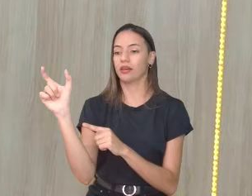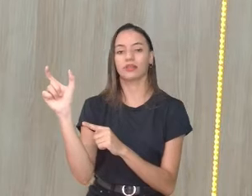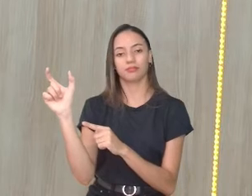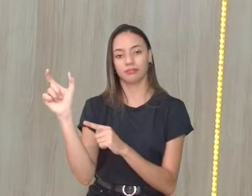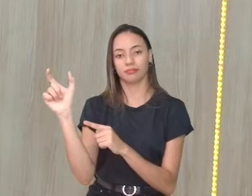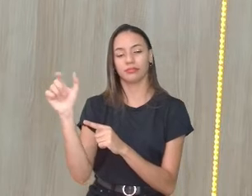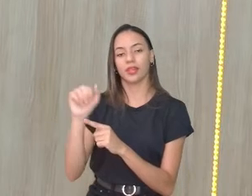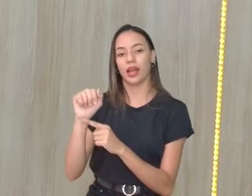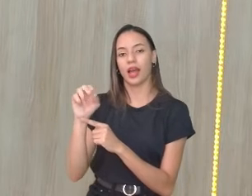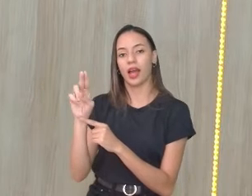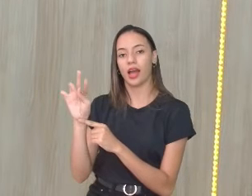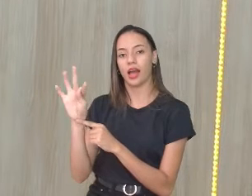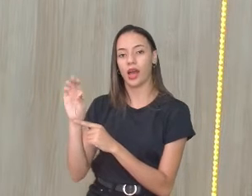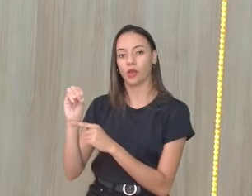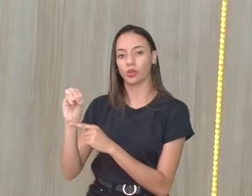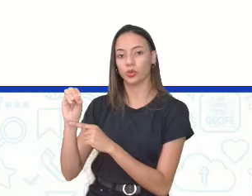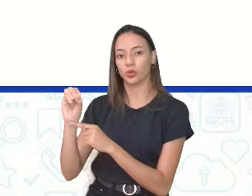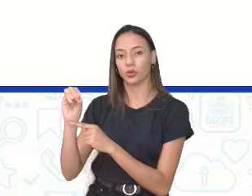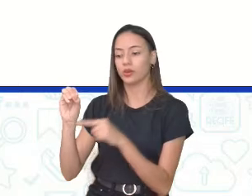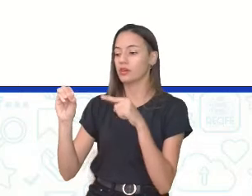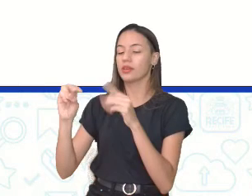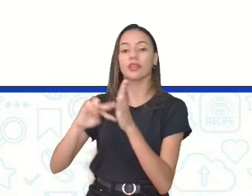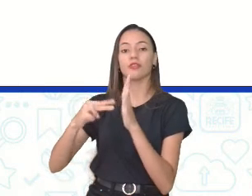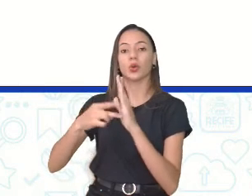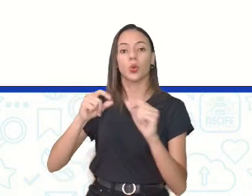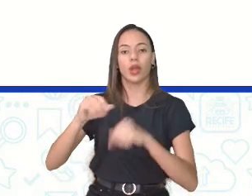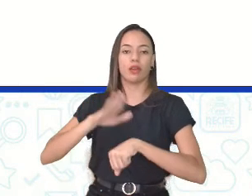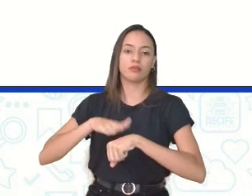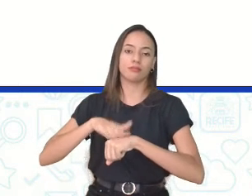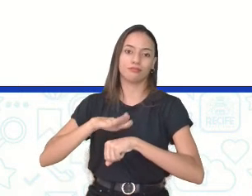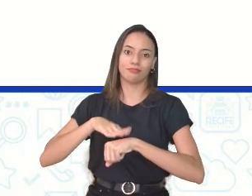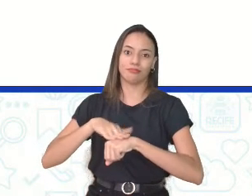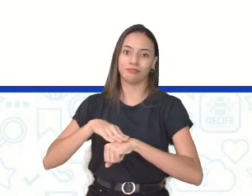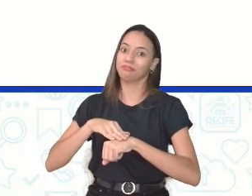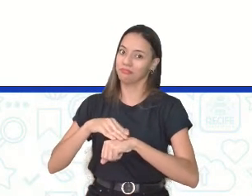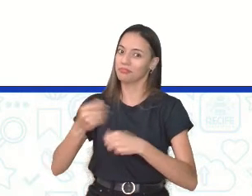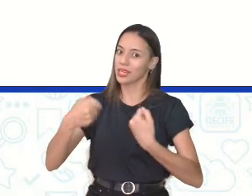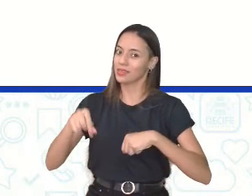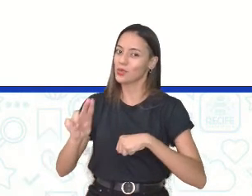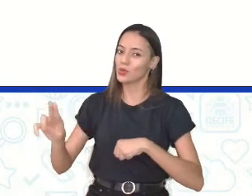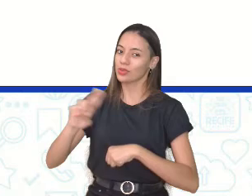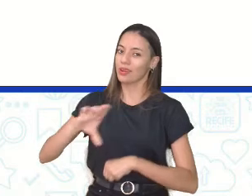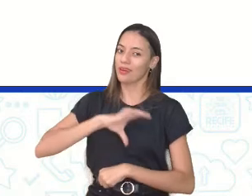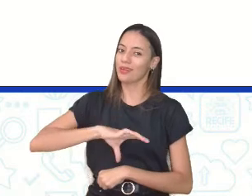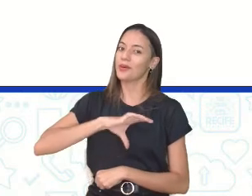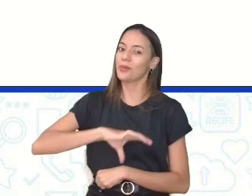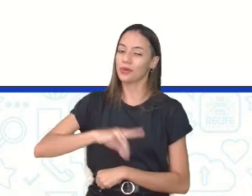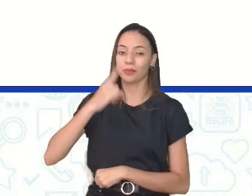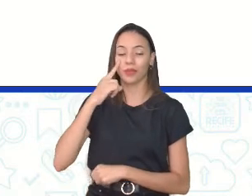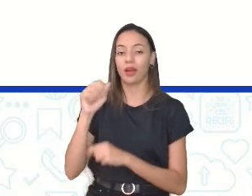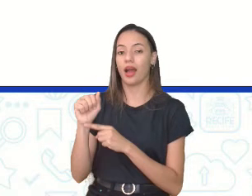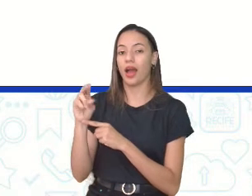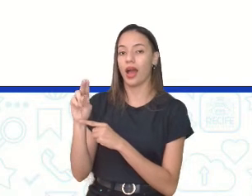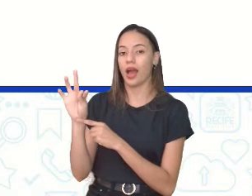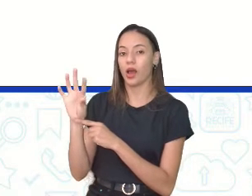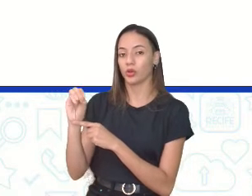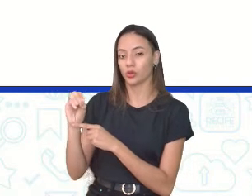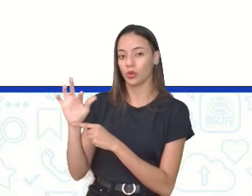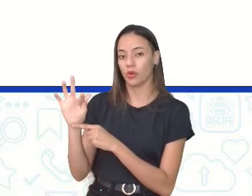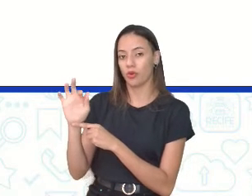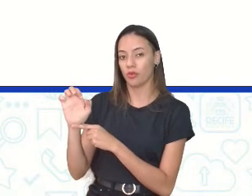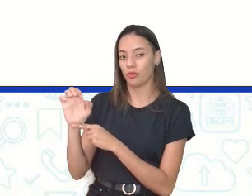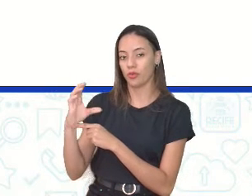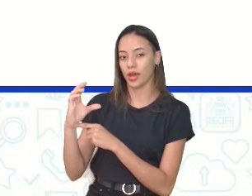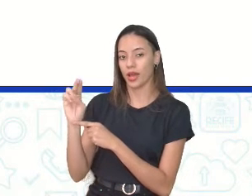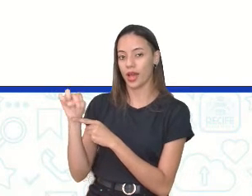Olha só. Então, ó o prefixo alto aí, ó. Vamos lá, utilizar aqui a língua portuguesa. Então, autofecundação. Essas